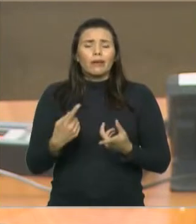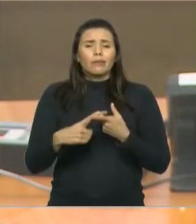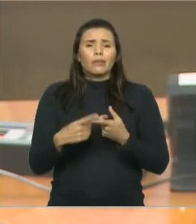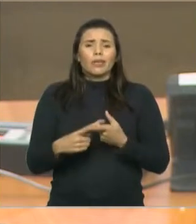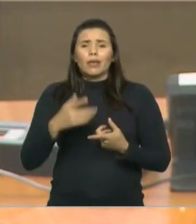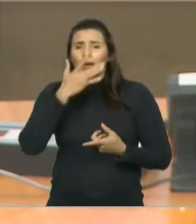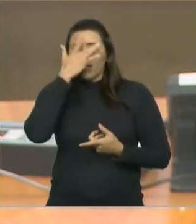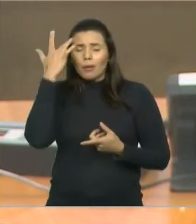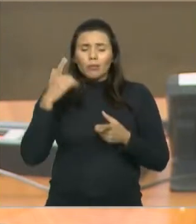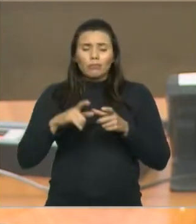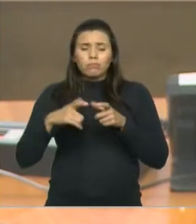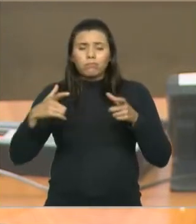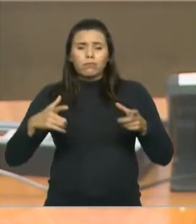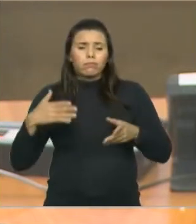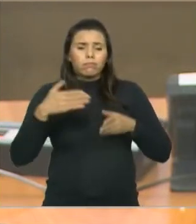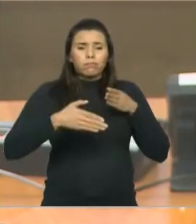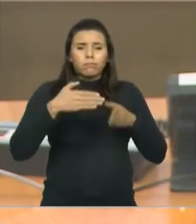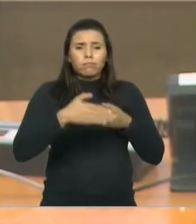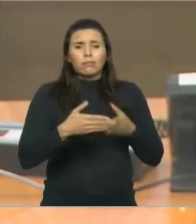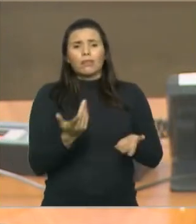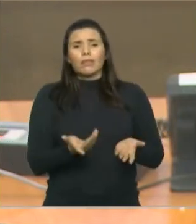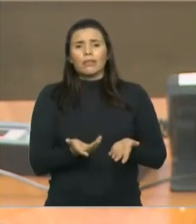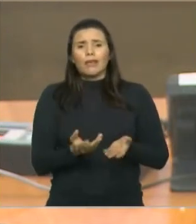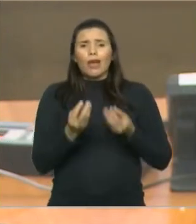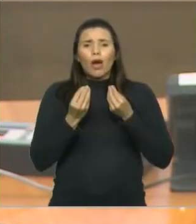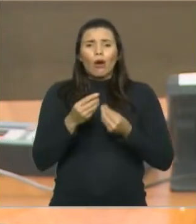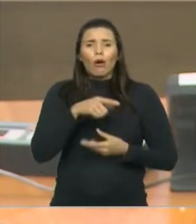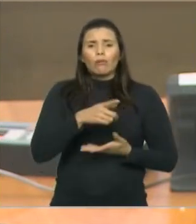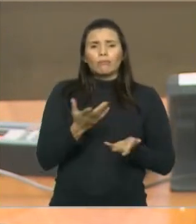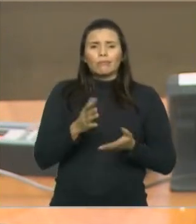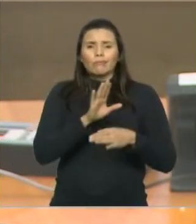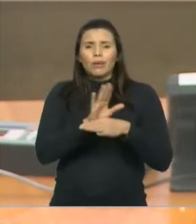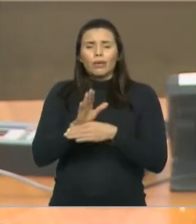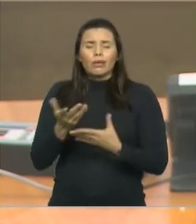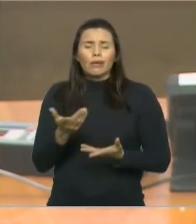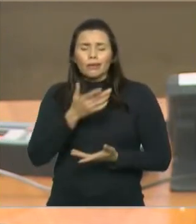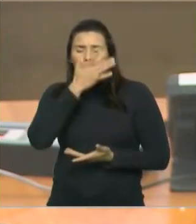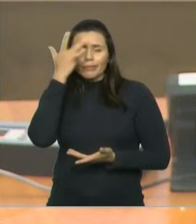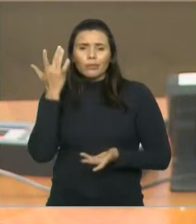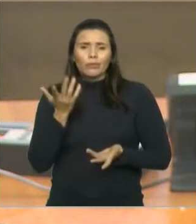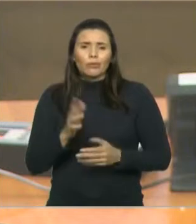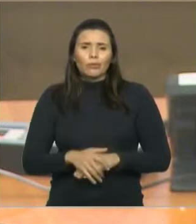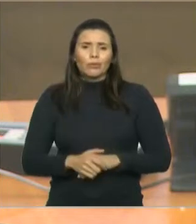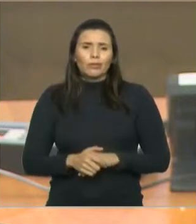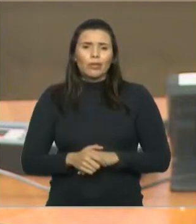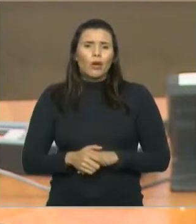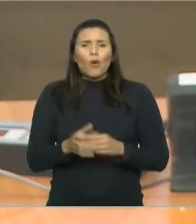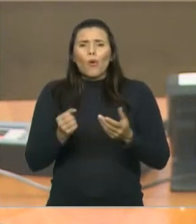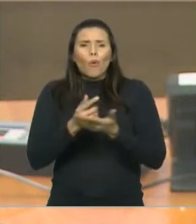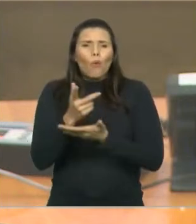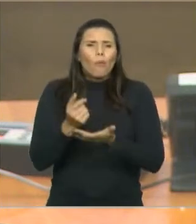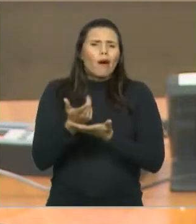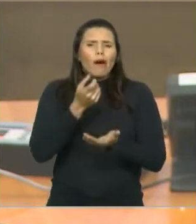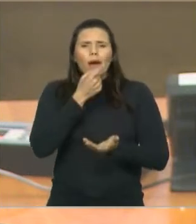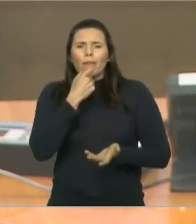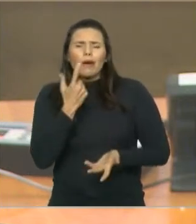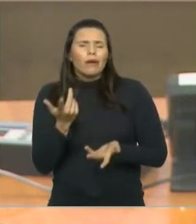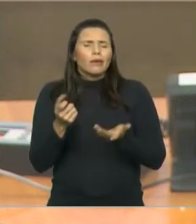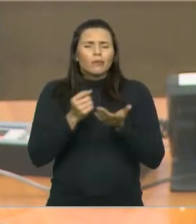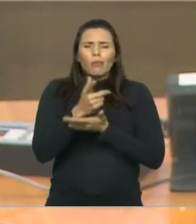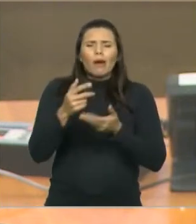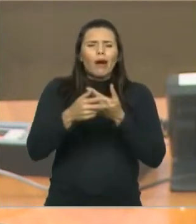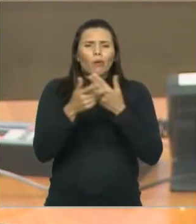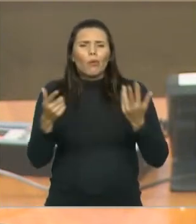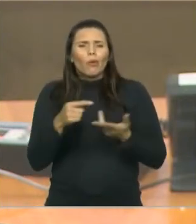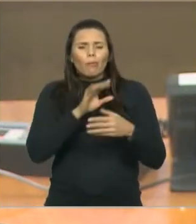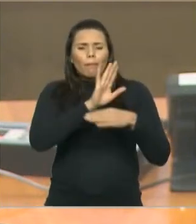também a uma realidade dos municípios com extrema dificuldade para manter os seus componentes de saúde, que a gente vive hoje lá um